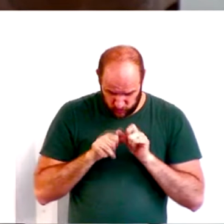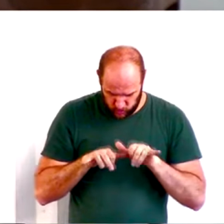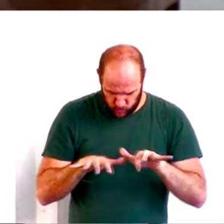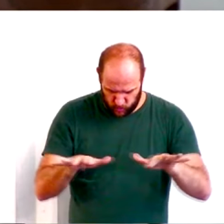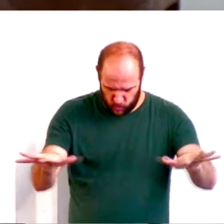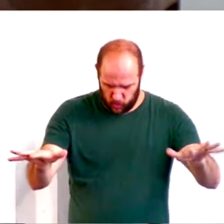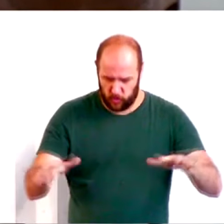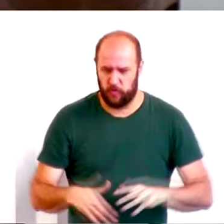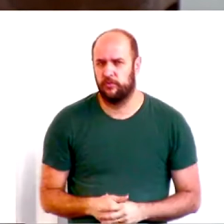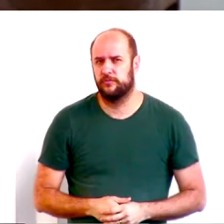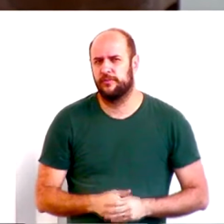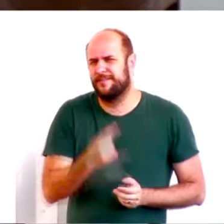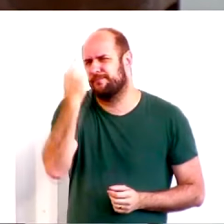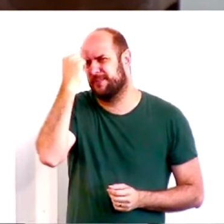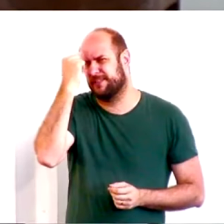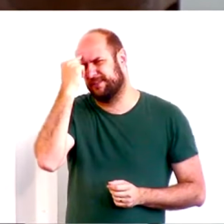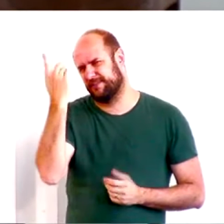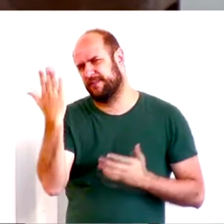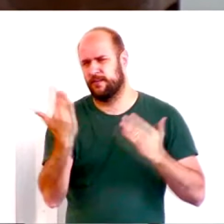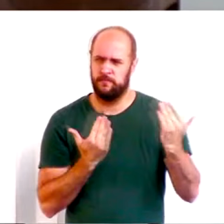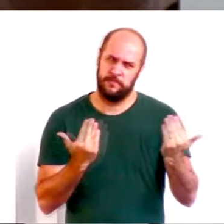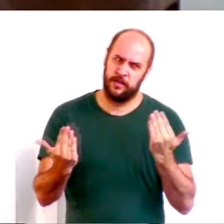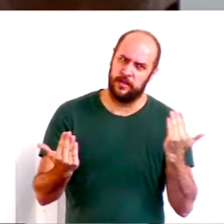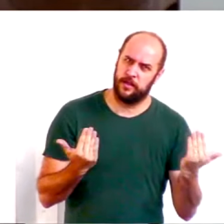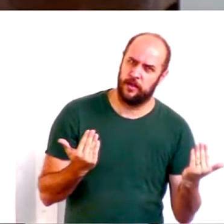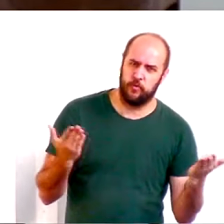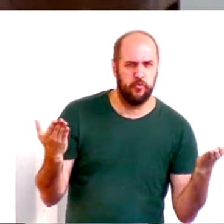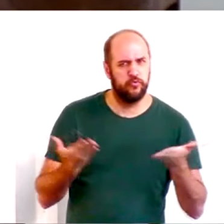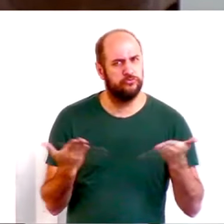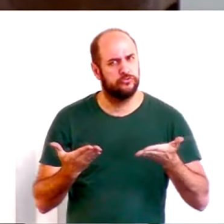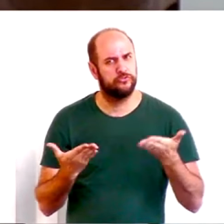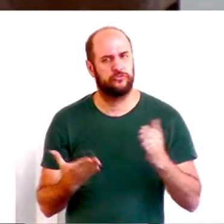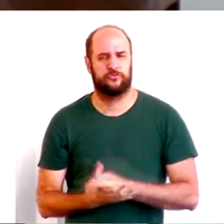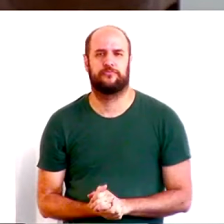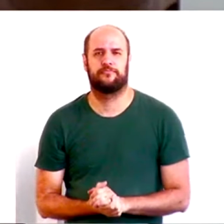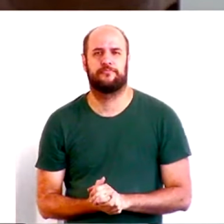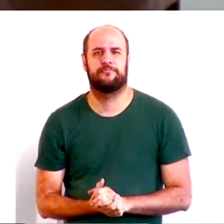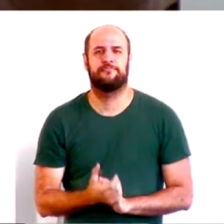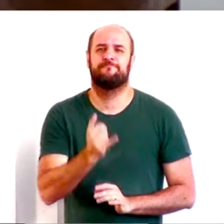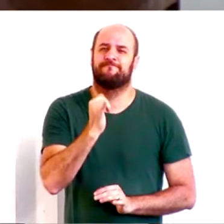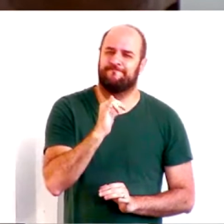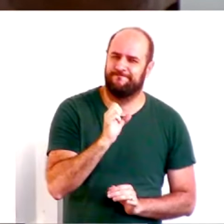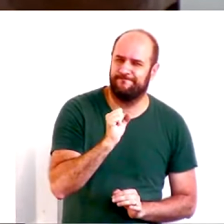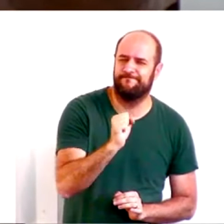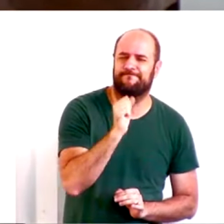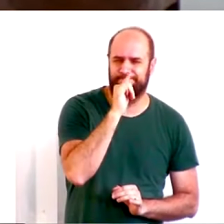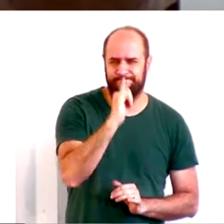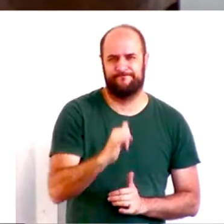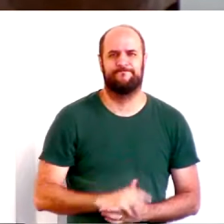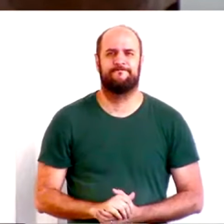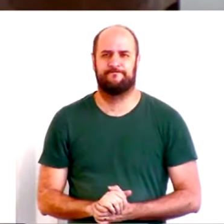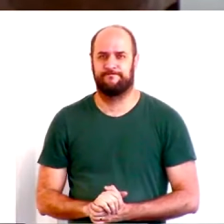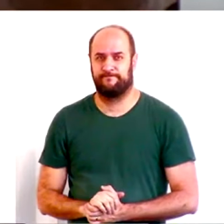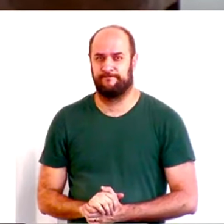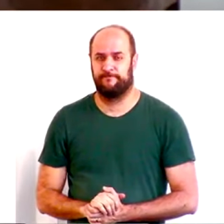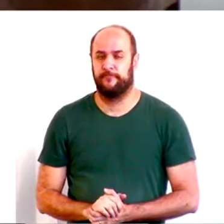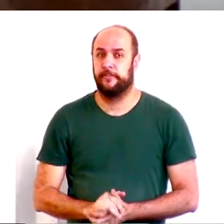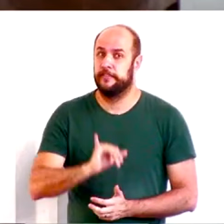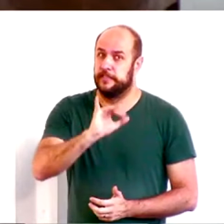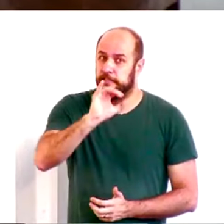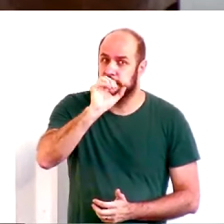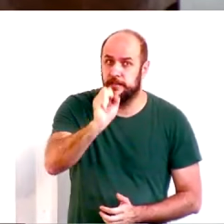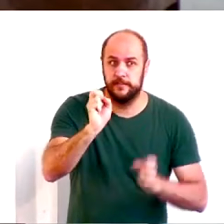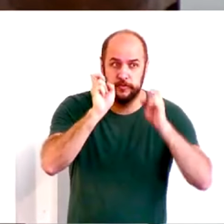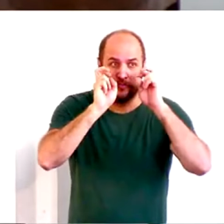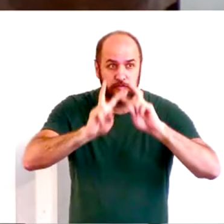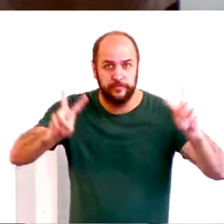que isso não tem a ver também com a realidade dos nossos dias pois Isaías profetizou na sua visão em